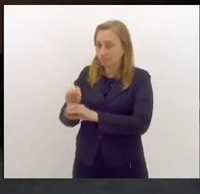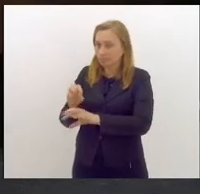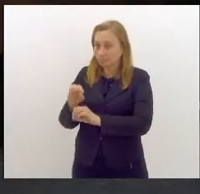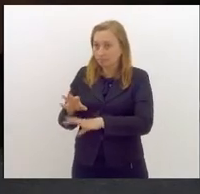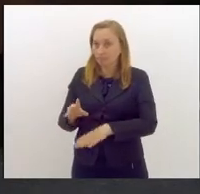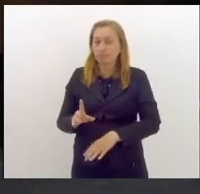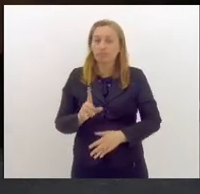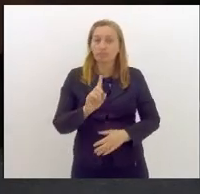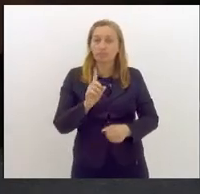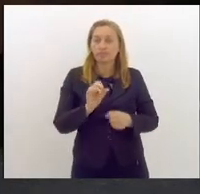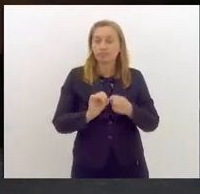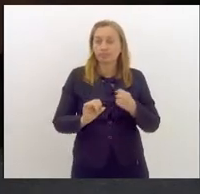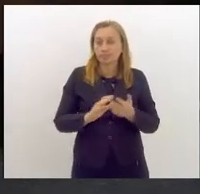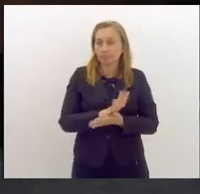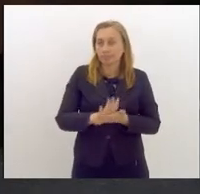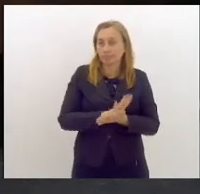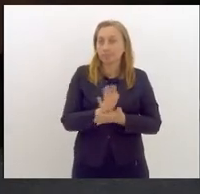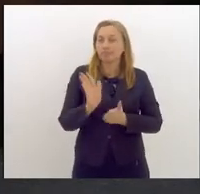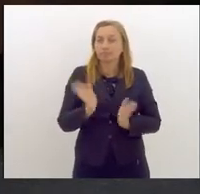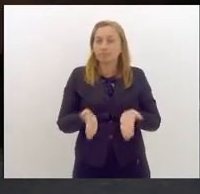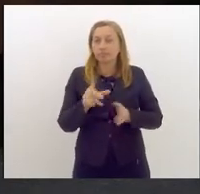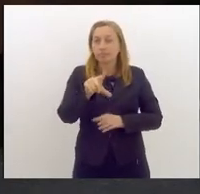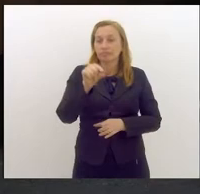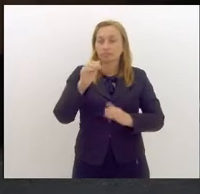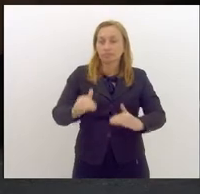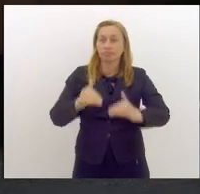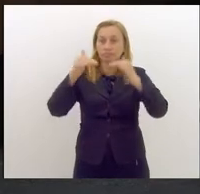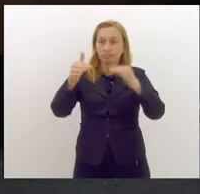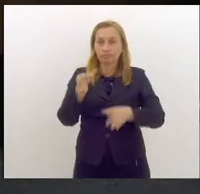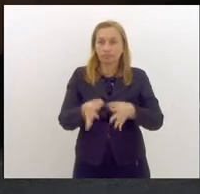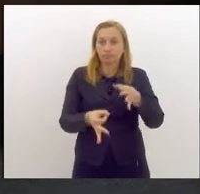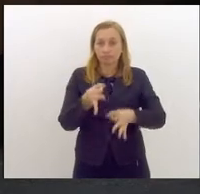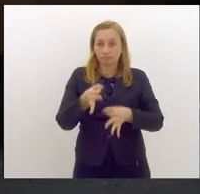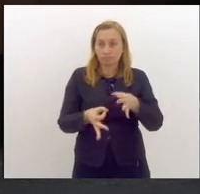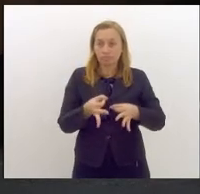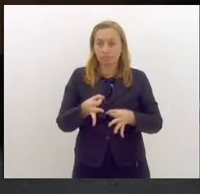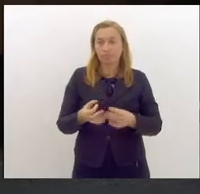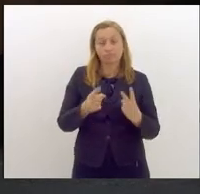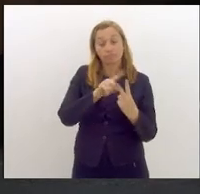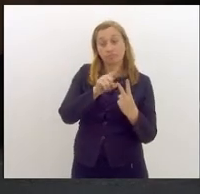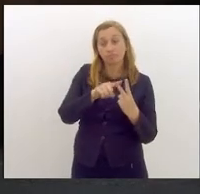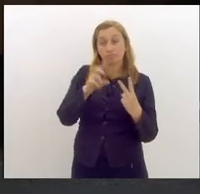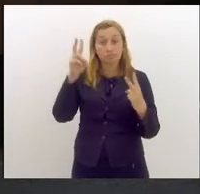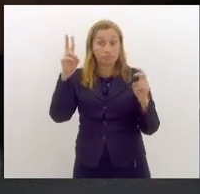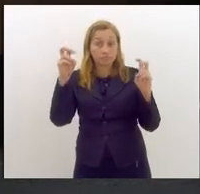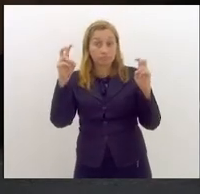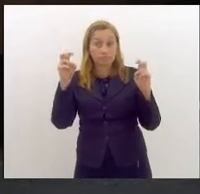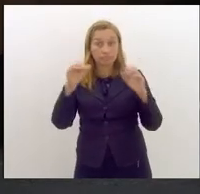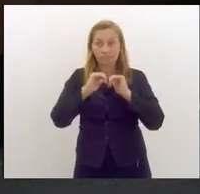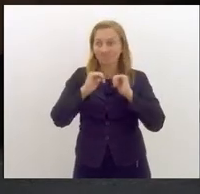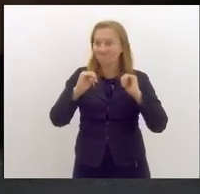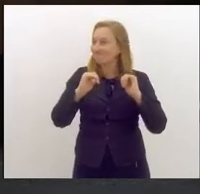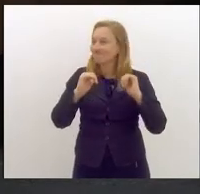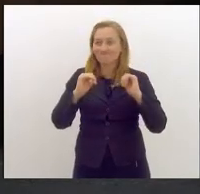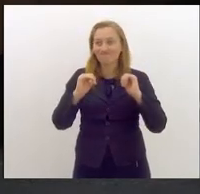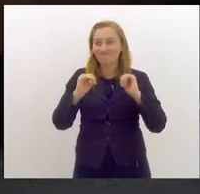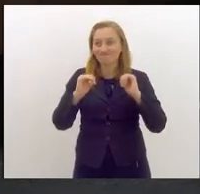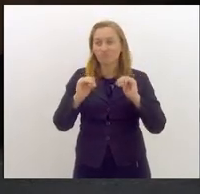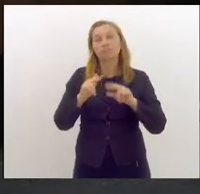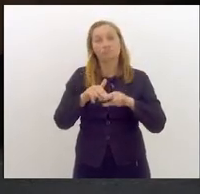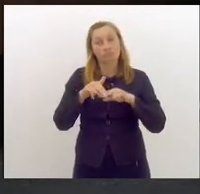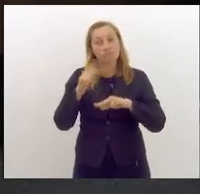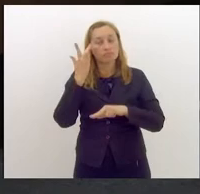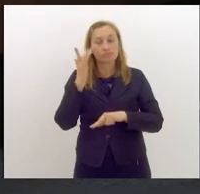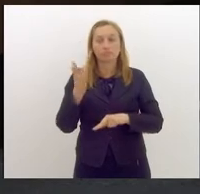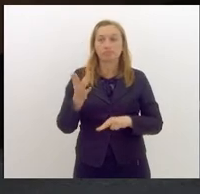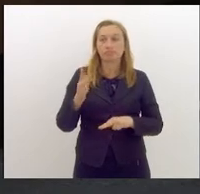não tendo feito isso e agora com a decisão liminar do supremo esses dois pontos são inseparáveis por isso que eu acho